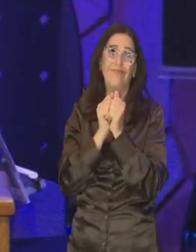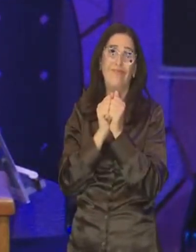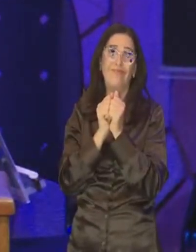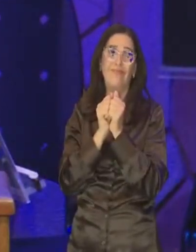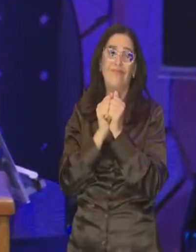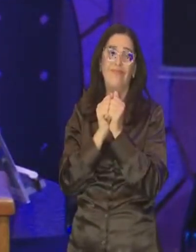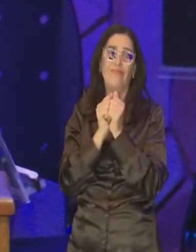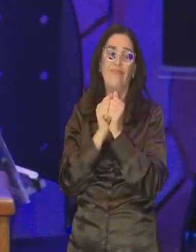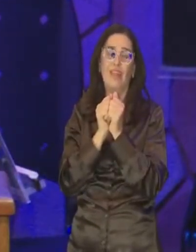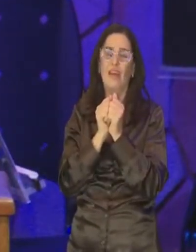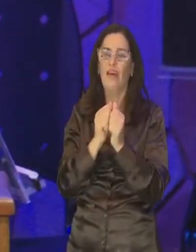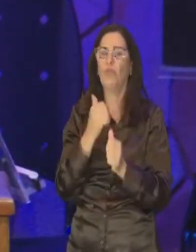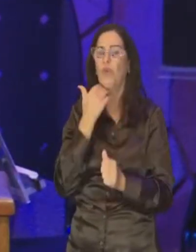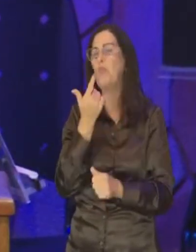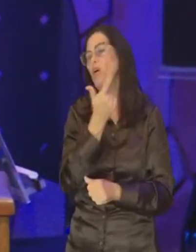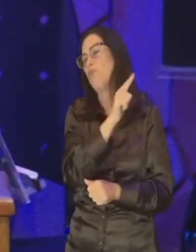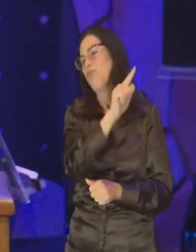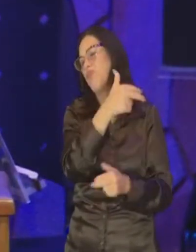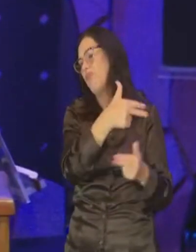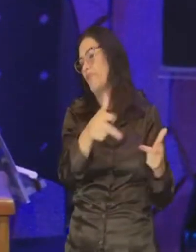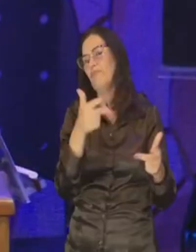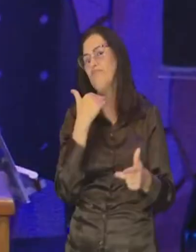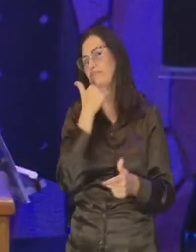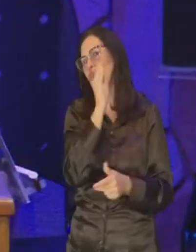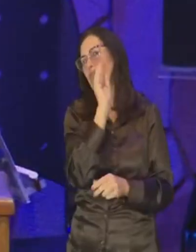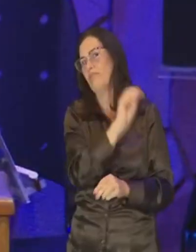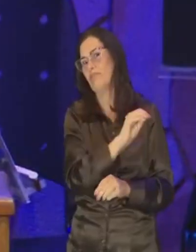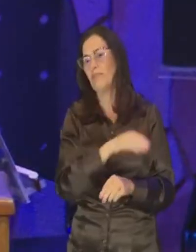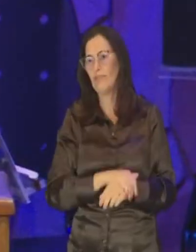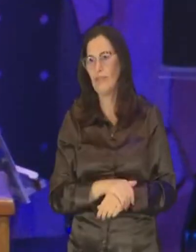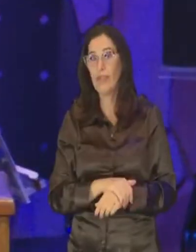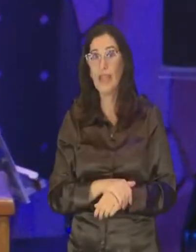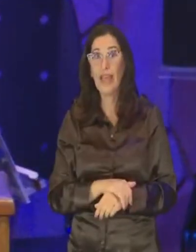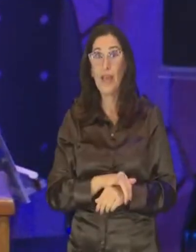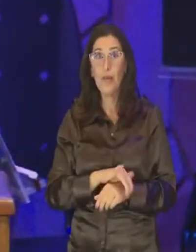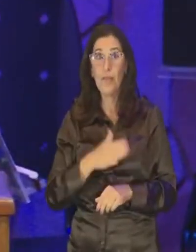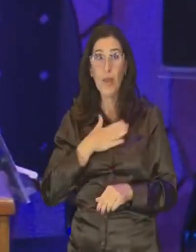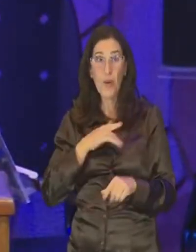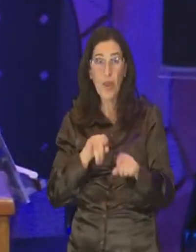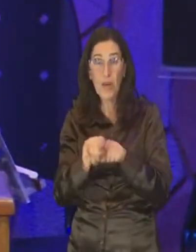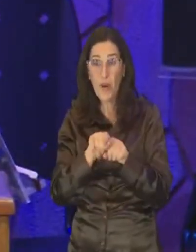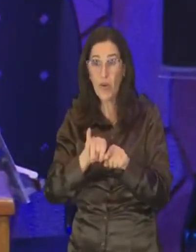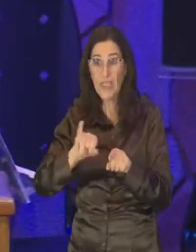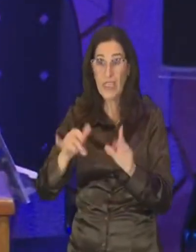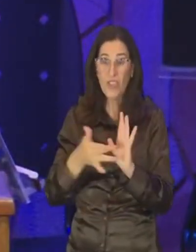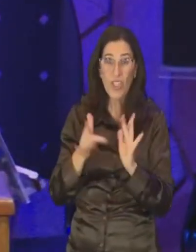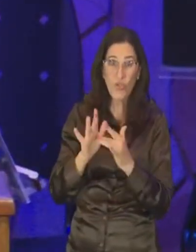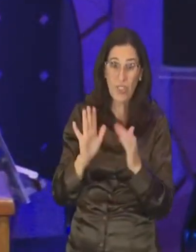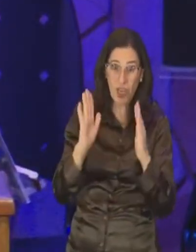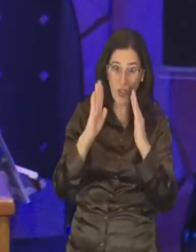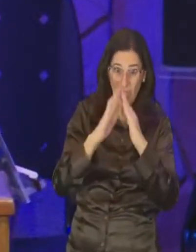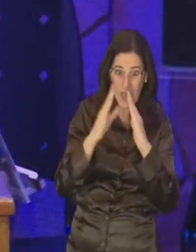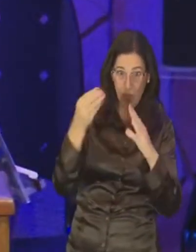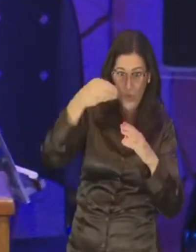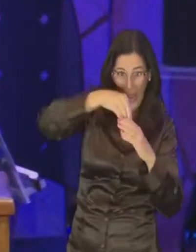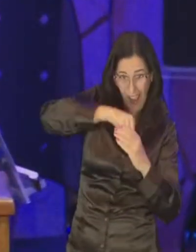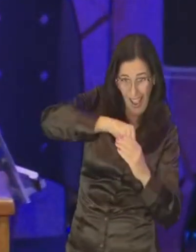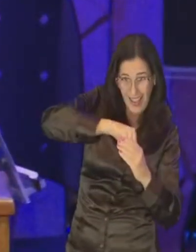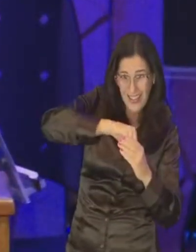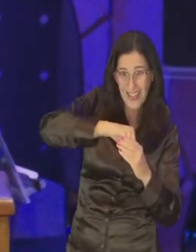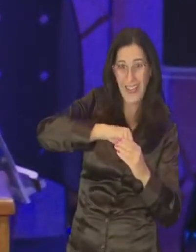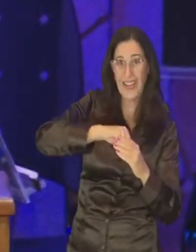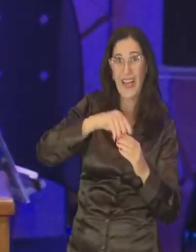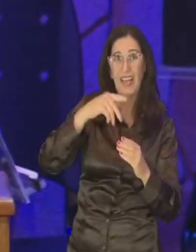Não interessa as outras coisas. Meu irmão, se Jesus está no meio da sua casa, no meio das